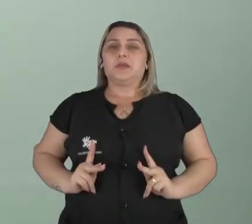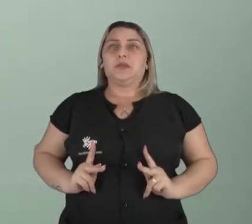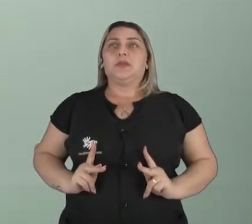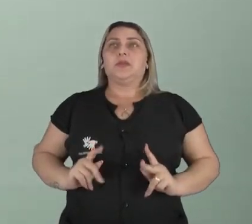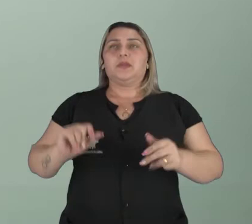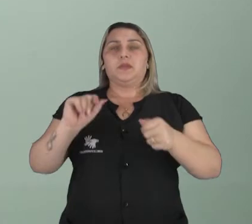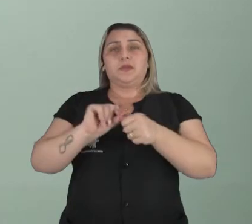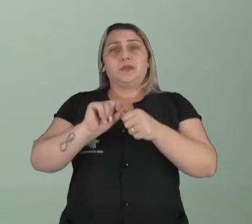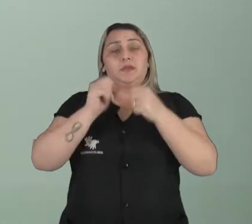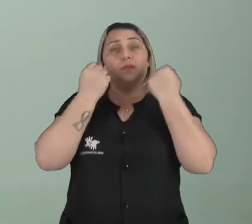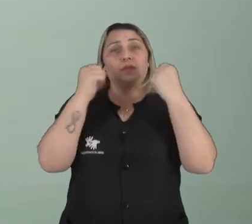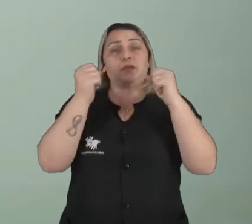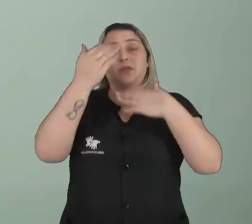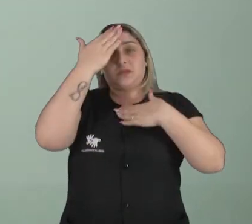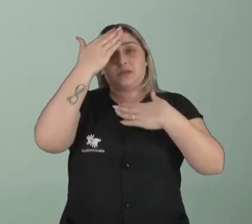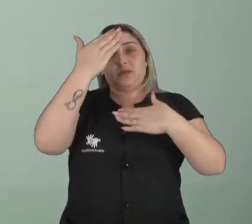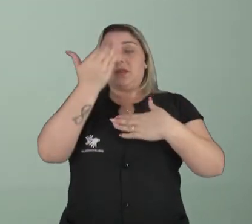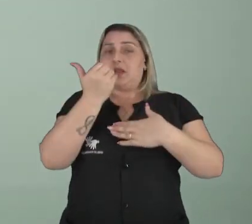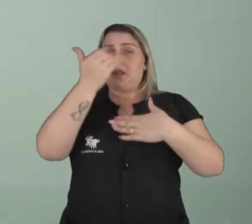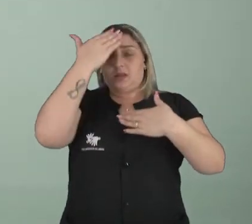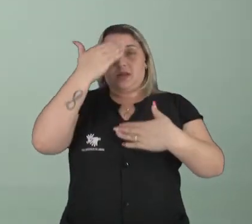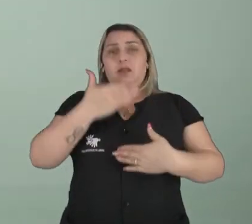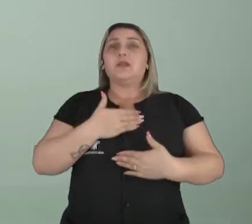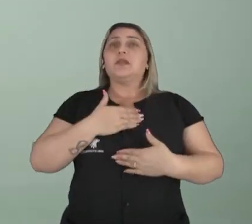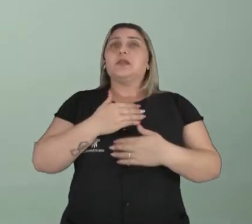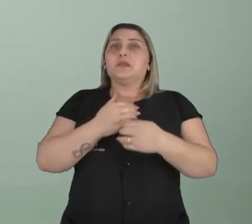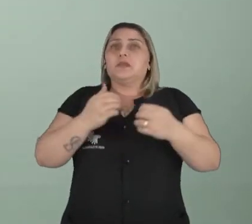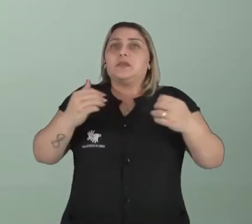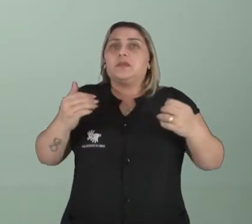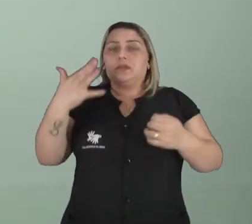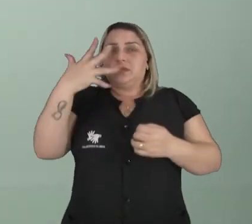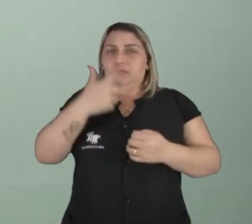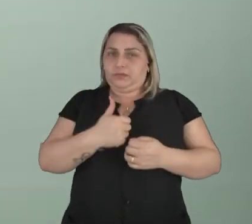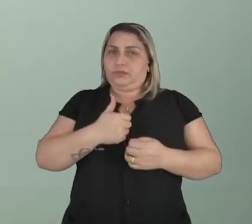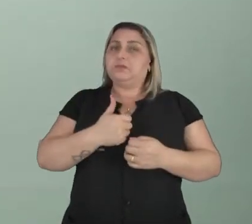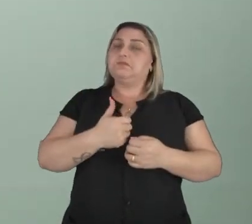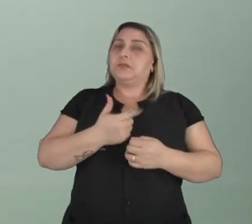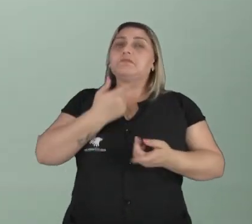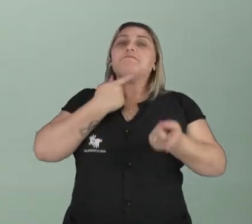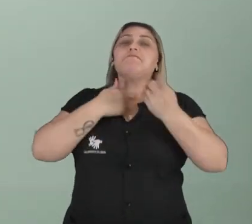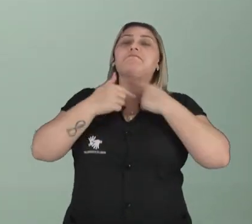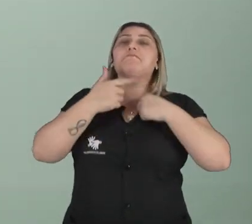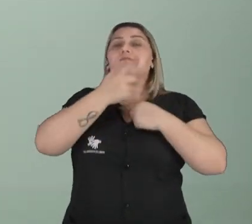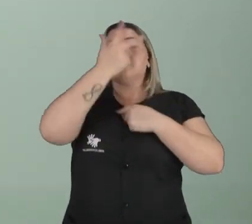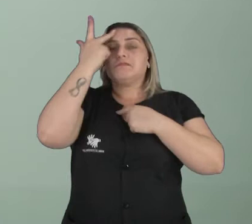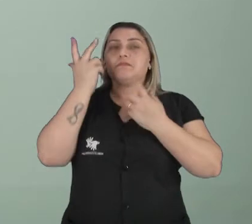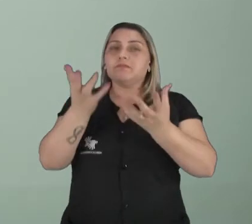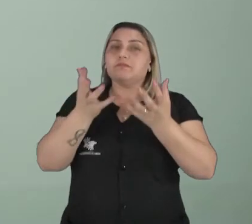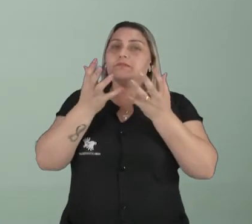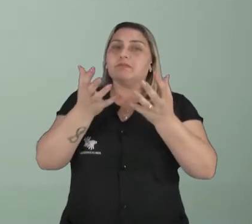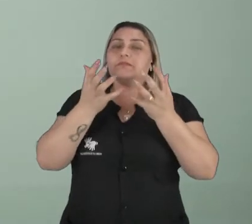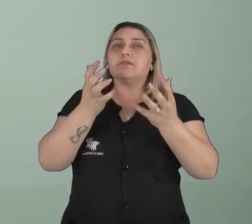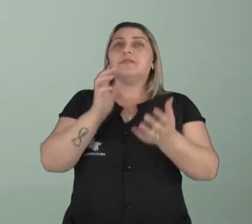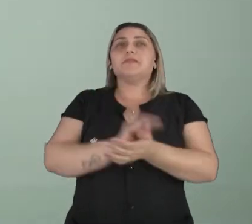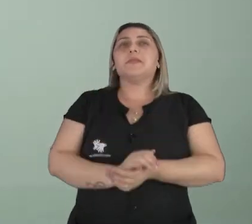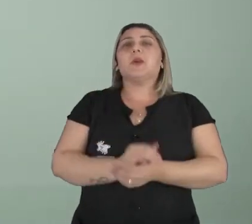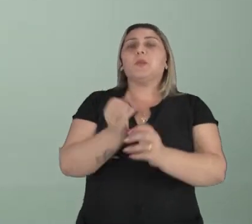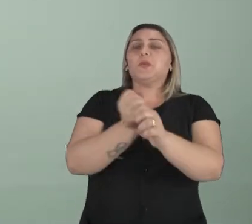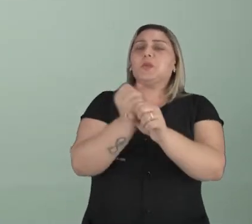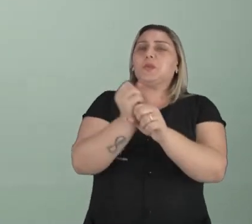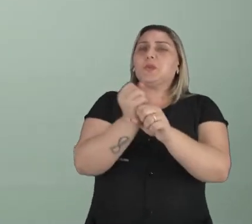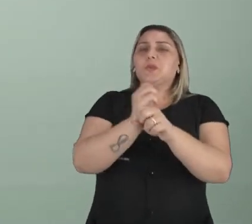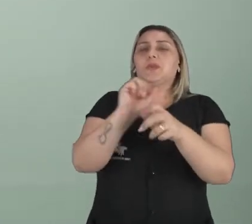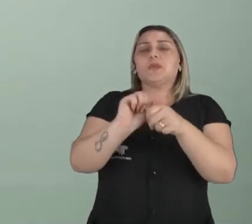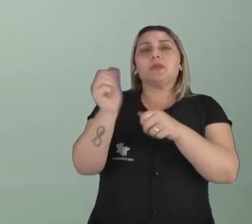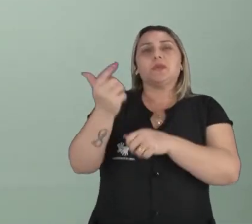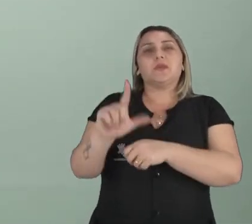quando ele casa com exercício físico alimentação ele fica com aquele corpo desejado que as pessoas muitas vezes levam anos